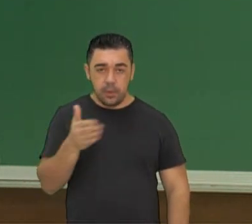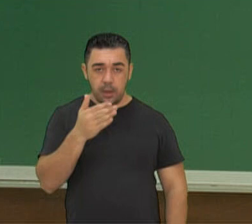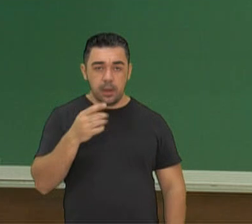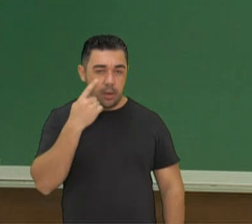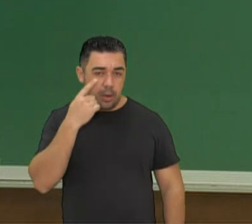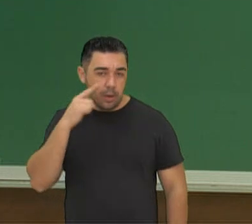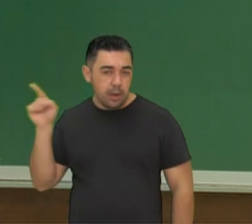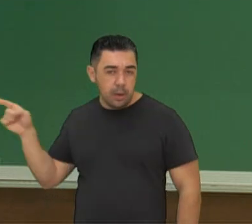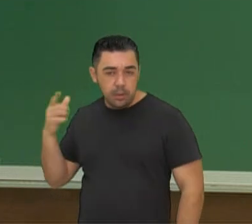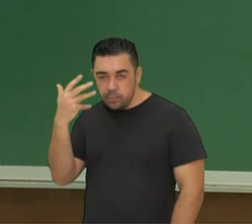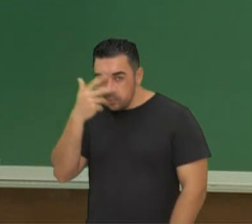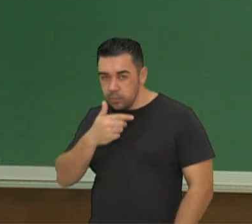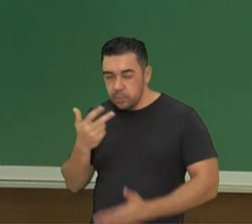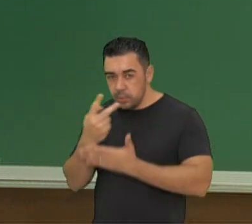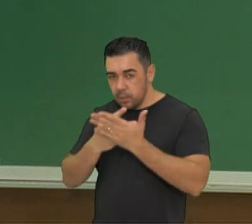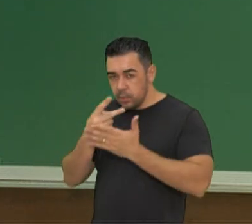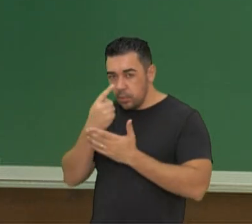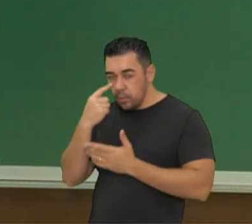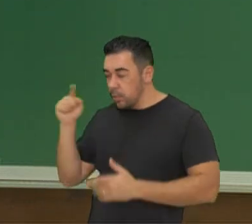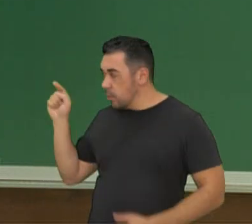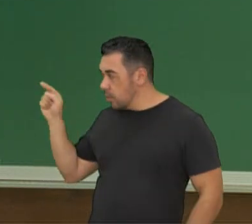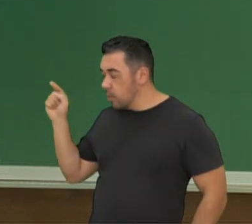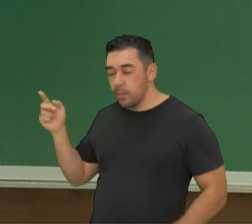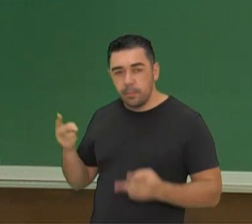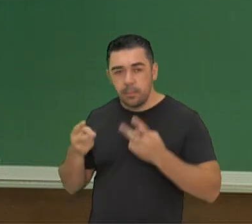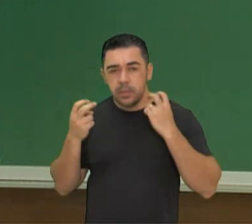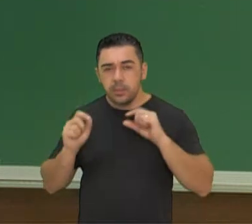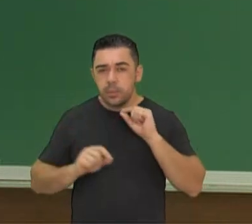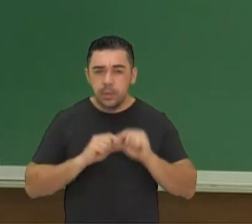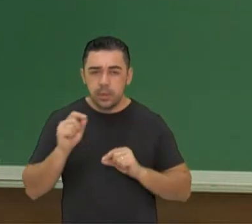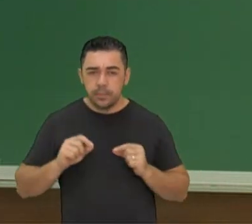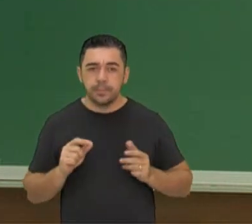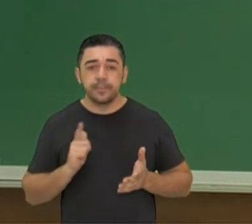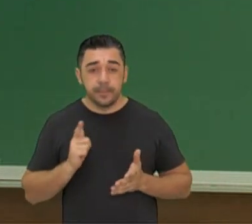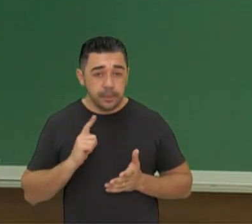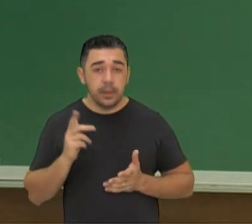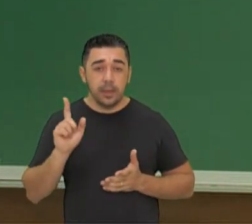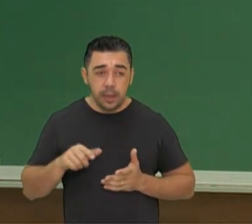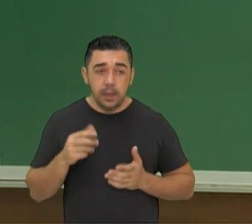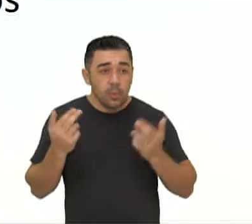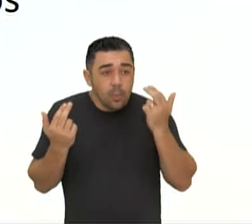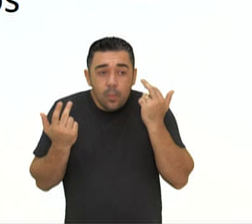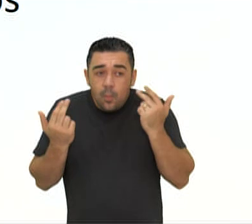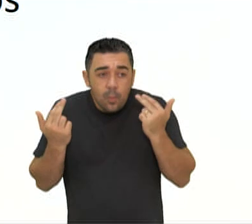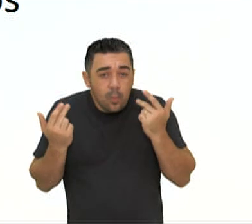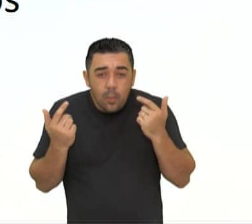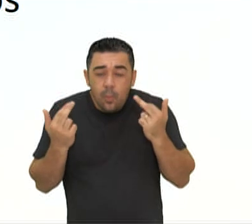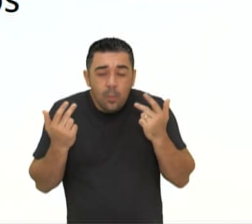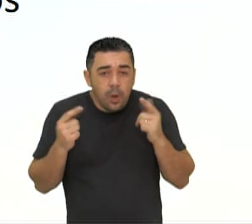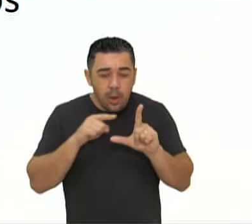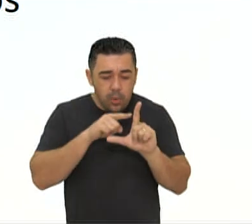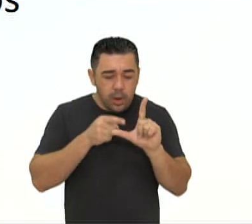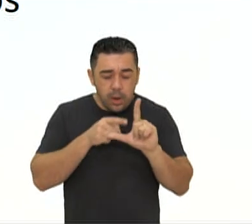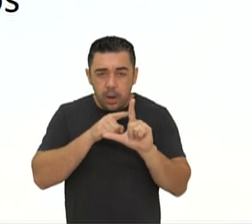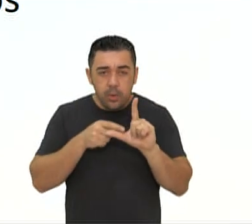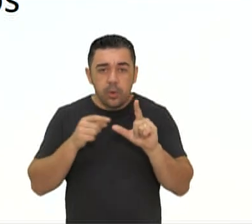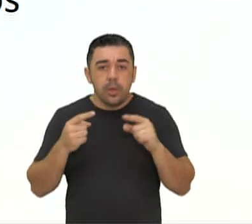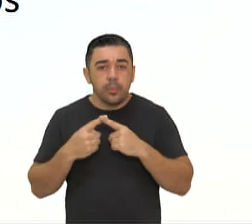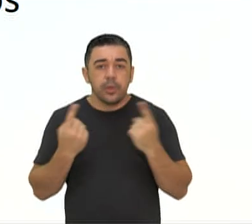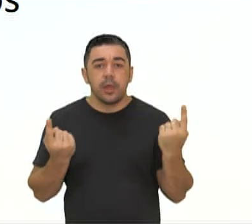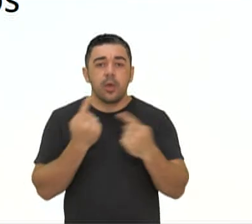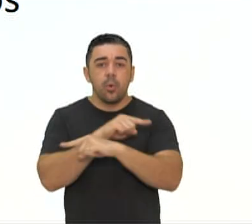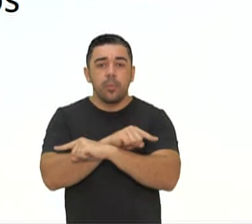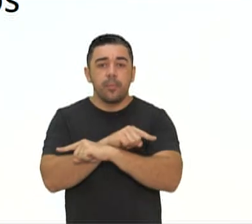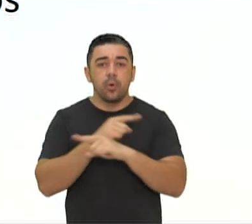bonitinho. Se você olhar bem para essa figura, o que você percebe? Que eles são do mesmo tamanho. Por que eles são do mesmo tamanho? Ângulos opostos pelo